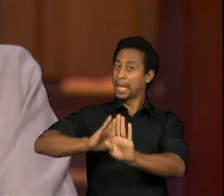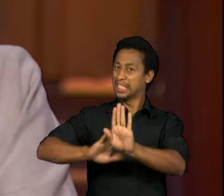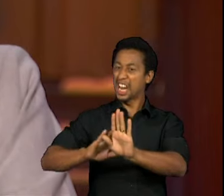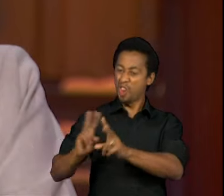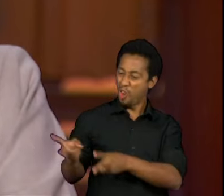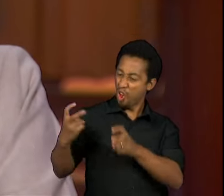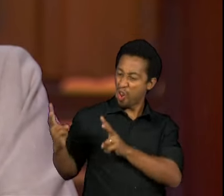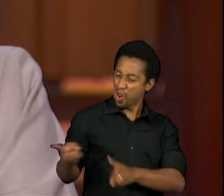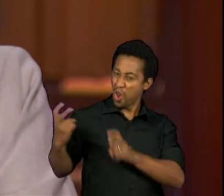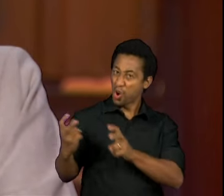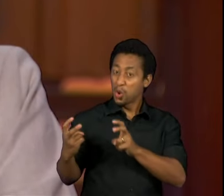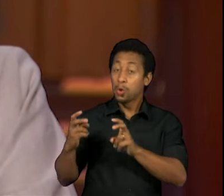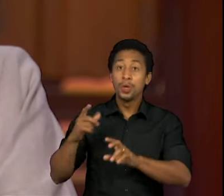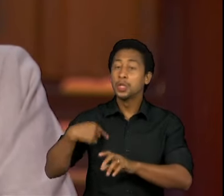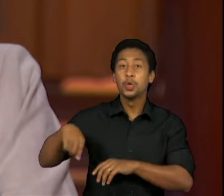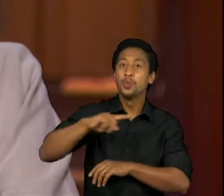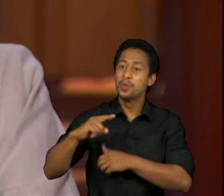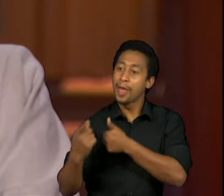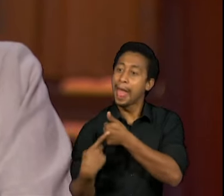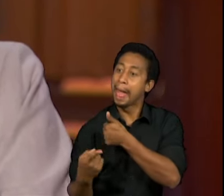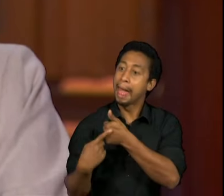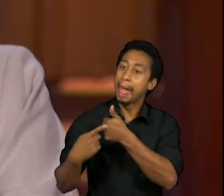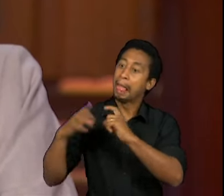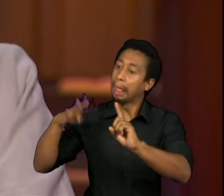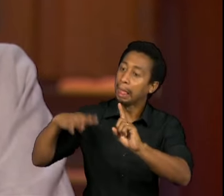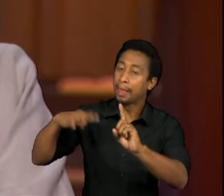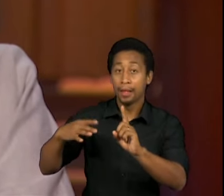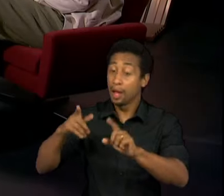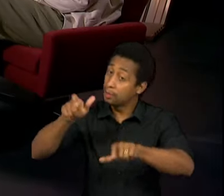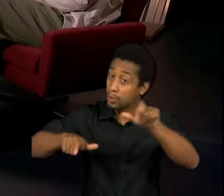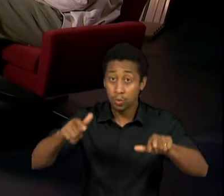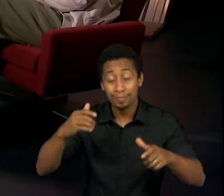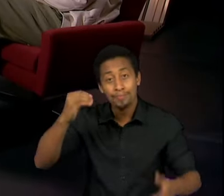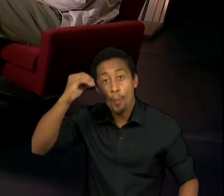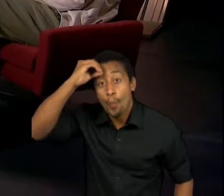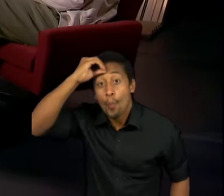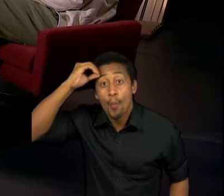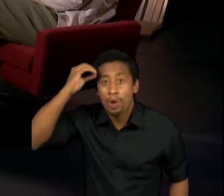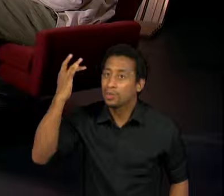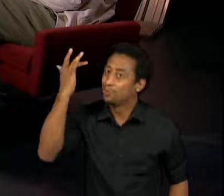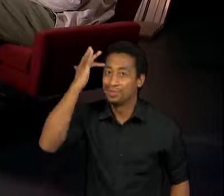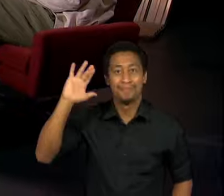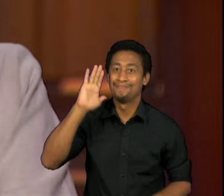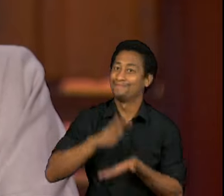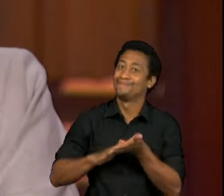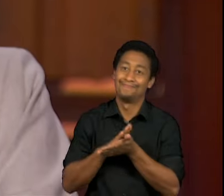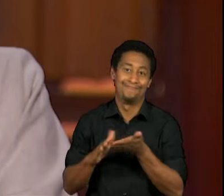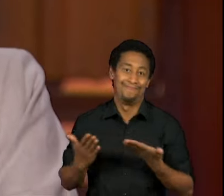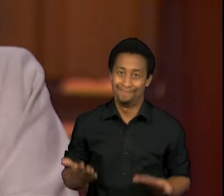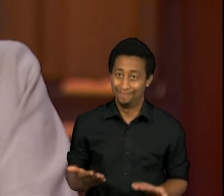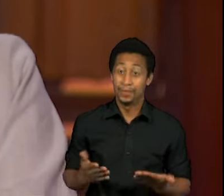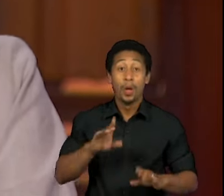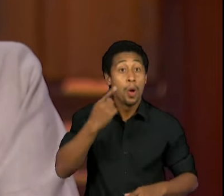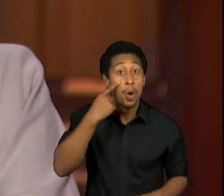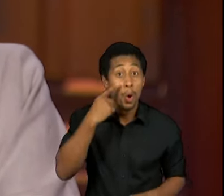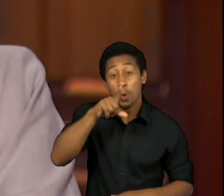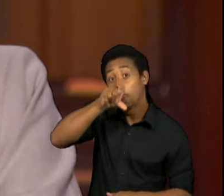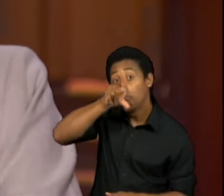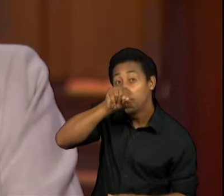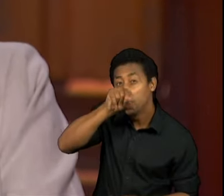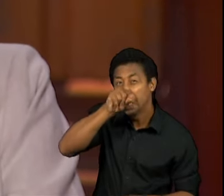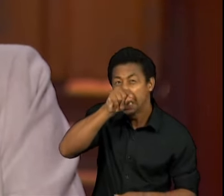entendem como eles monetizam um tocou no assunto eletrônicos só ficas no Twitter você entender que eles vão fazer muito mais Ah não vocês vão é a mão